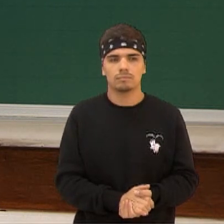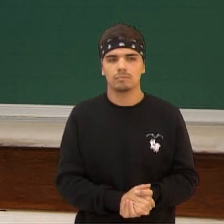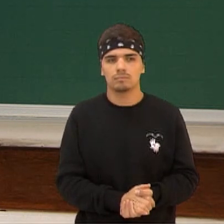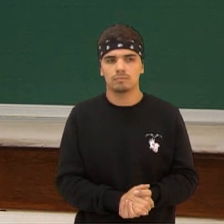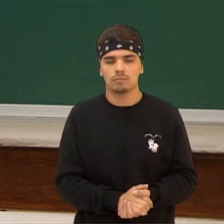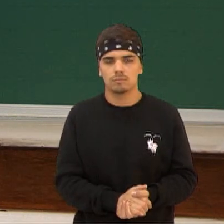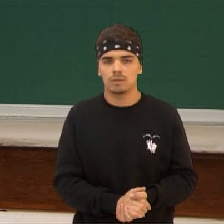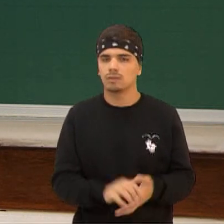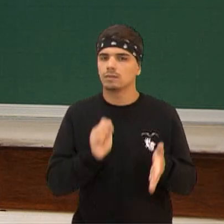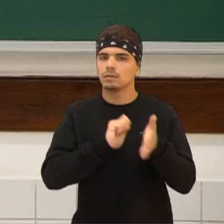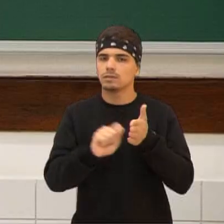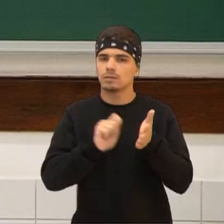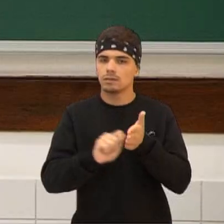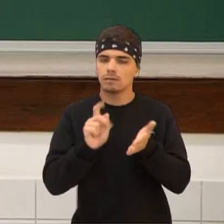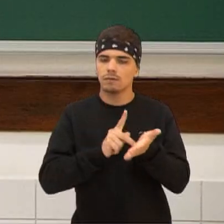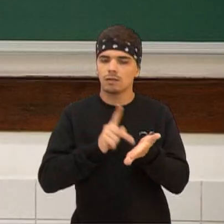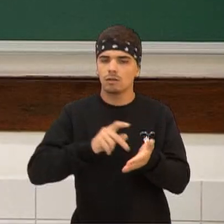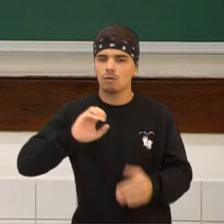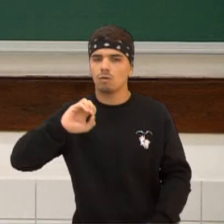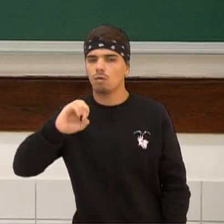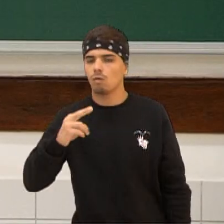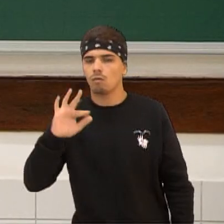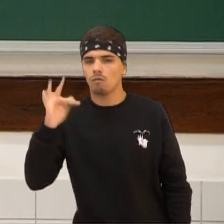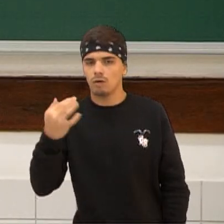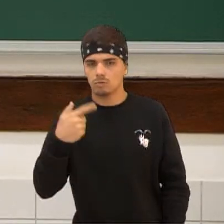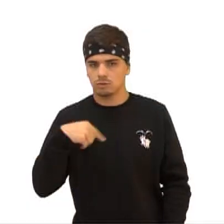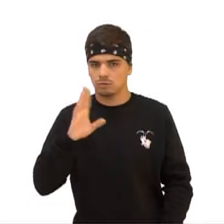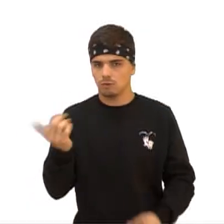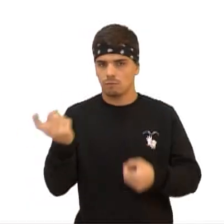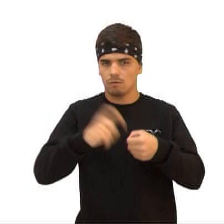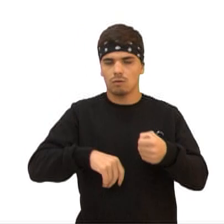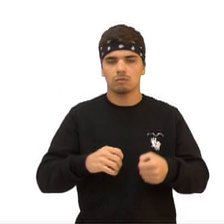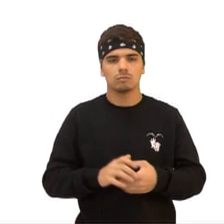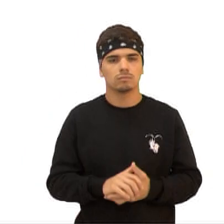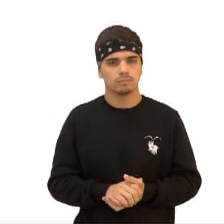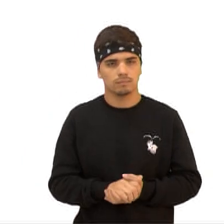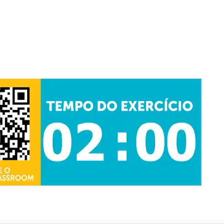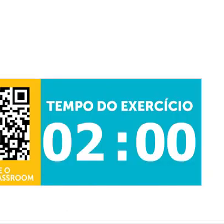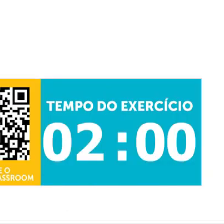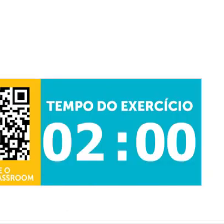Ok? Então, escreve aí verdadeiro ou falso, true or false.